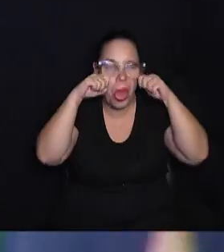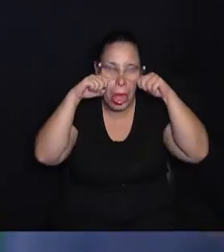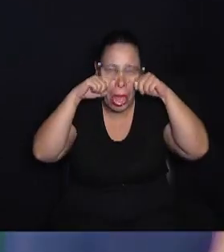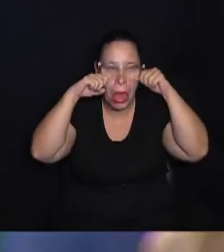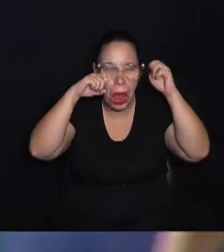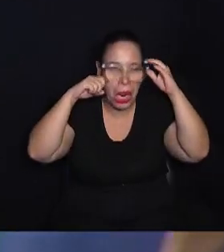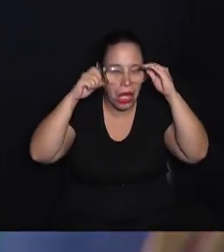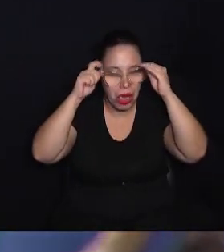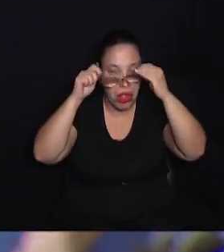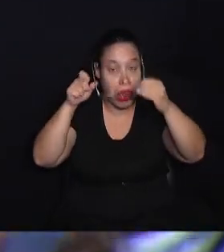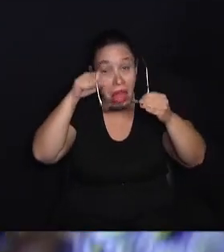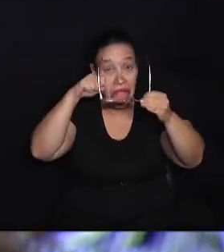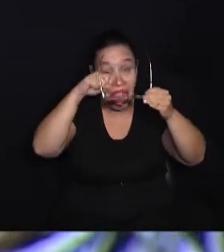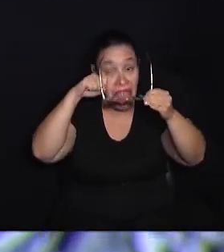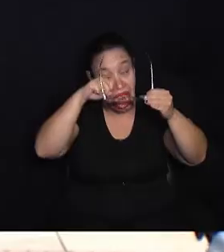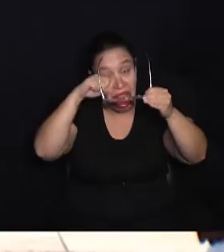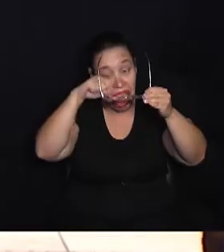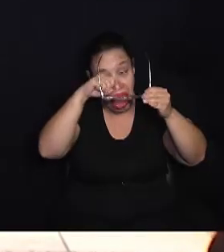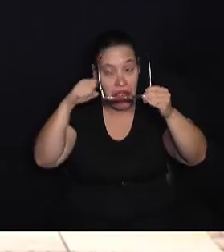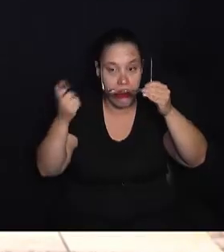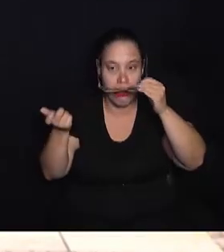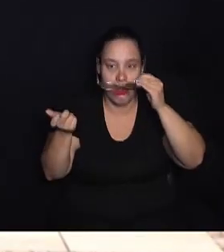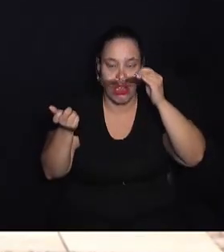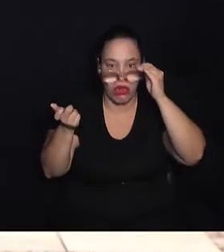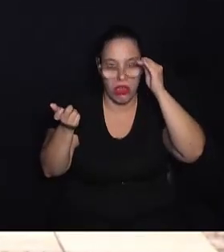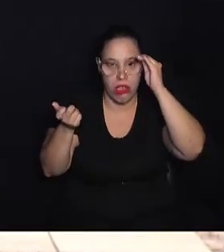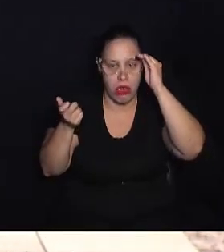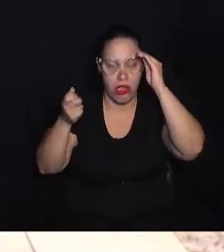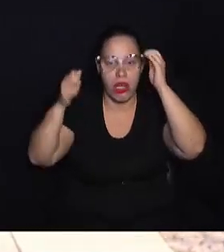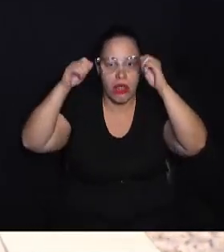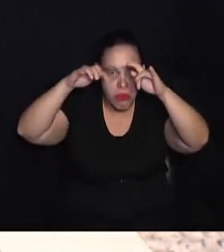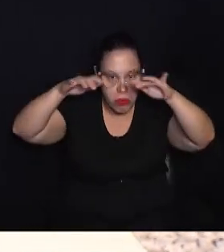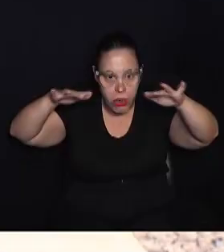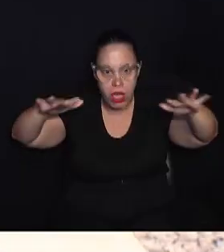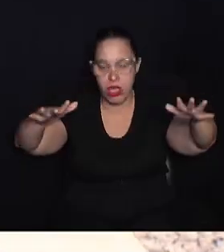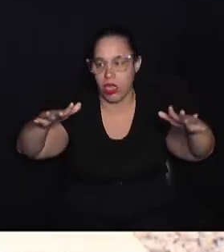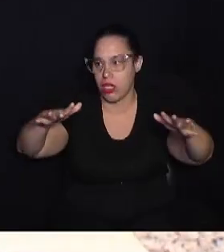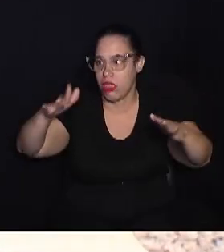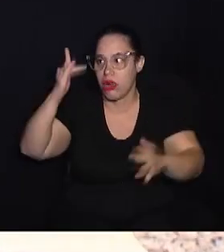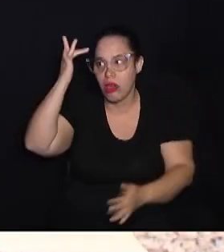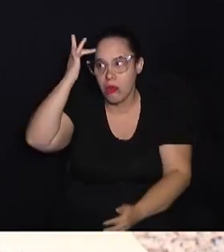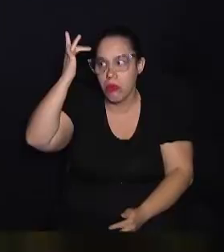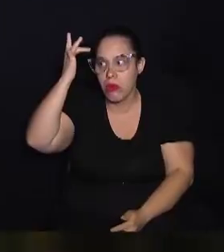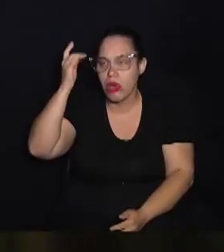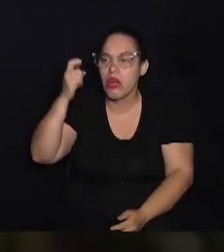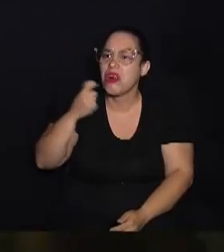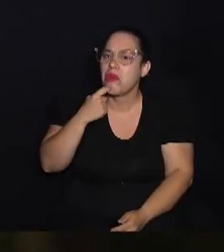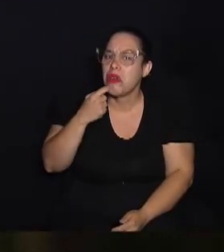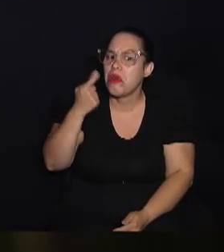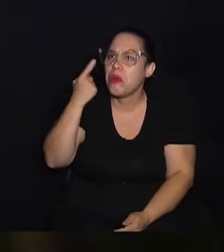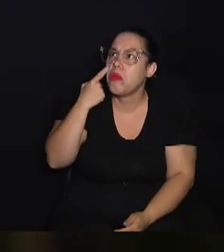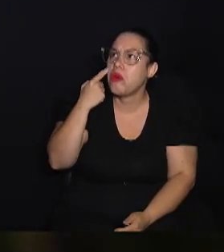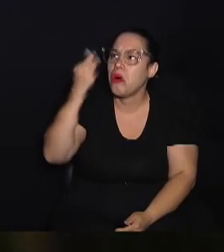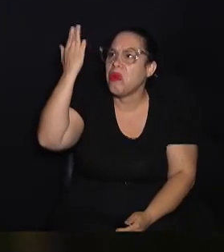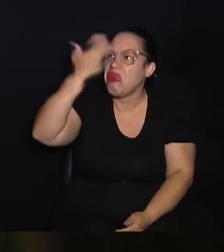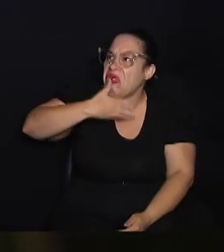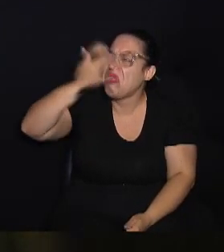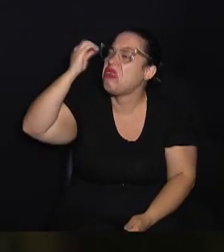tipo lacrimejando. Creio eu que seja por causa da fumaça. E hoje, como é que amanheceu Campinas? Você percebeu? Fumacenta.